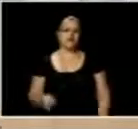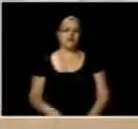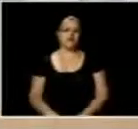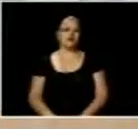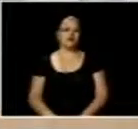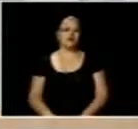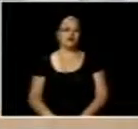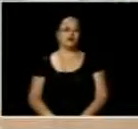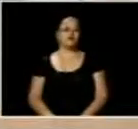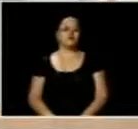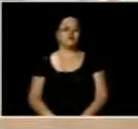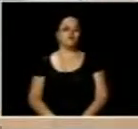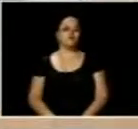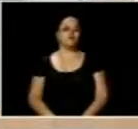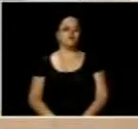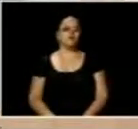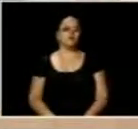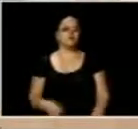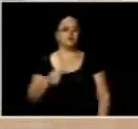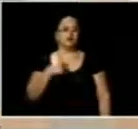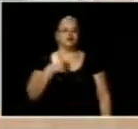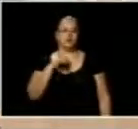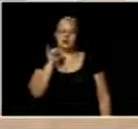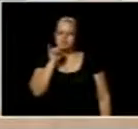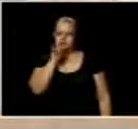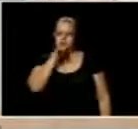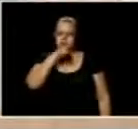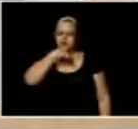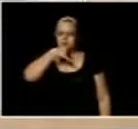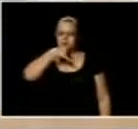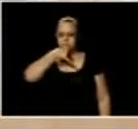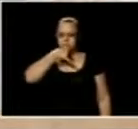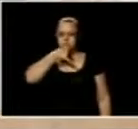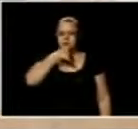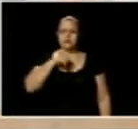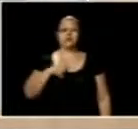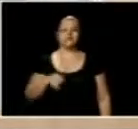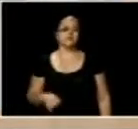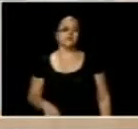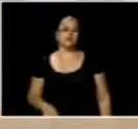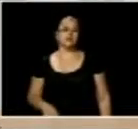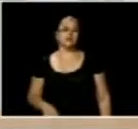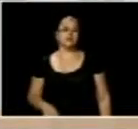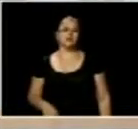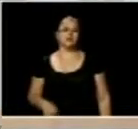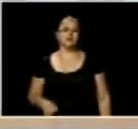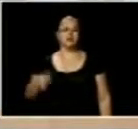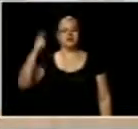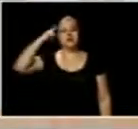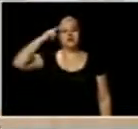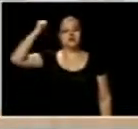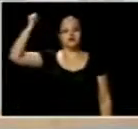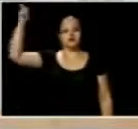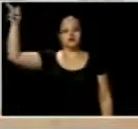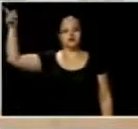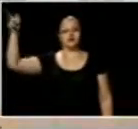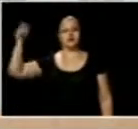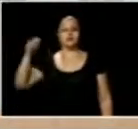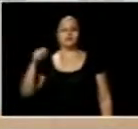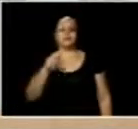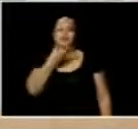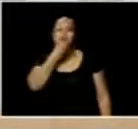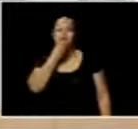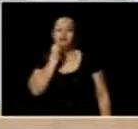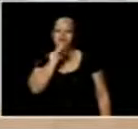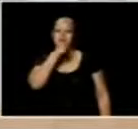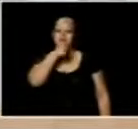triste, porque imagina uma senhora que participa da Feira da Breganha há mais de 30 anos, ter que pedir licença